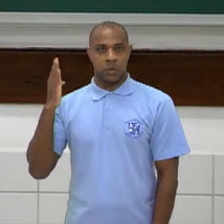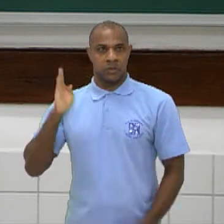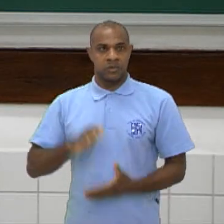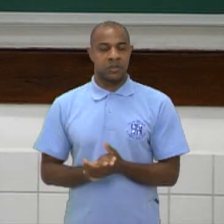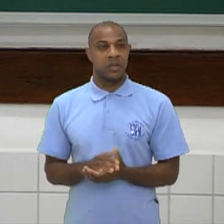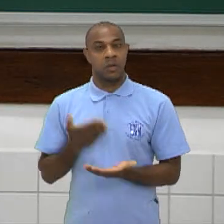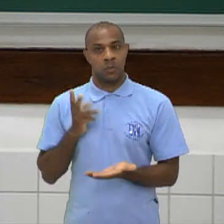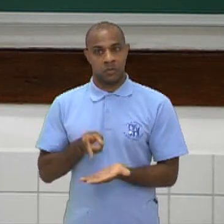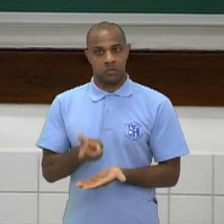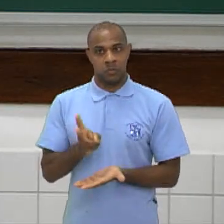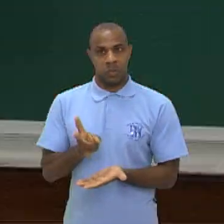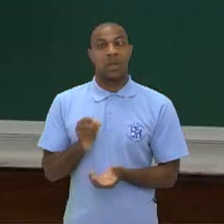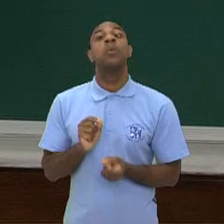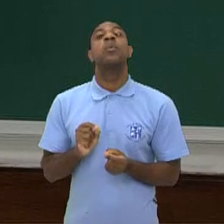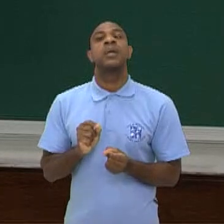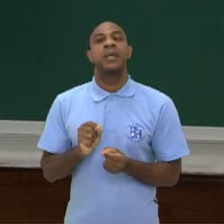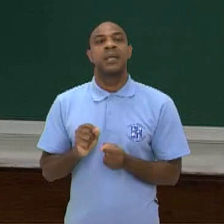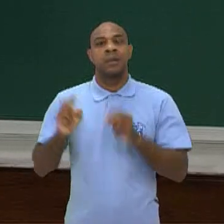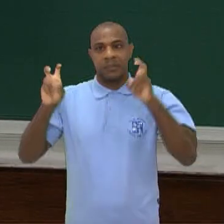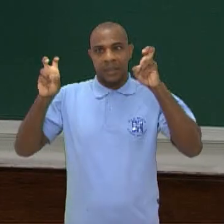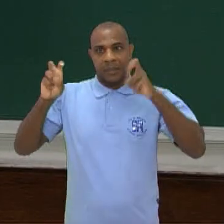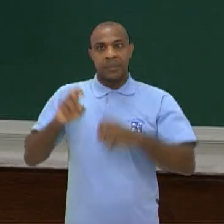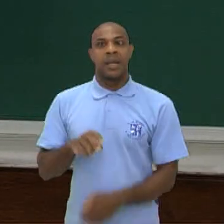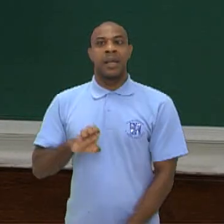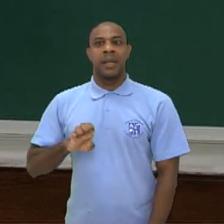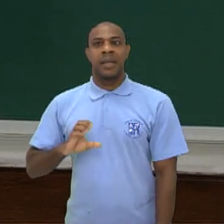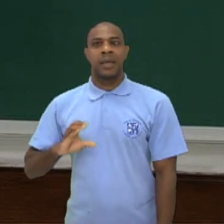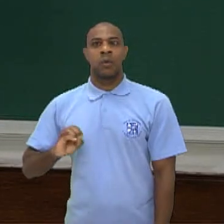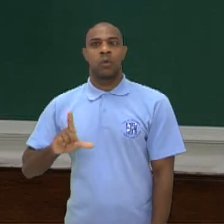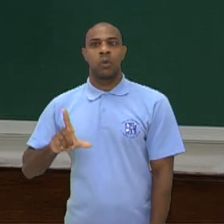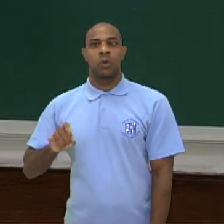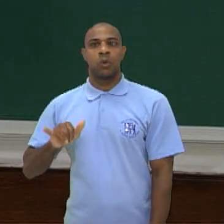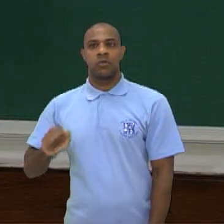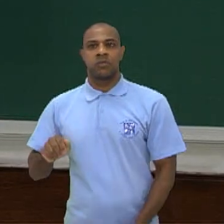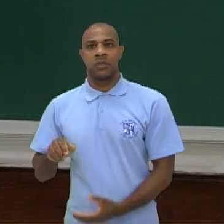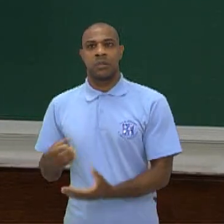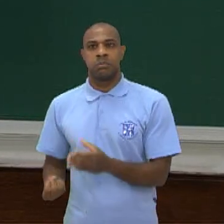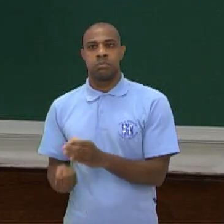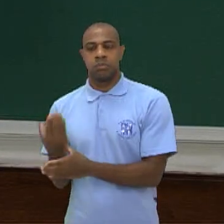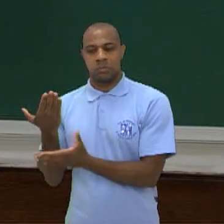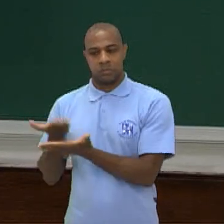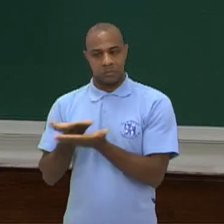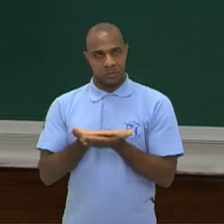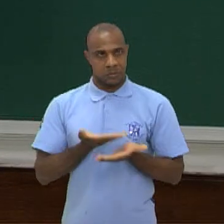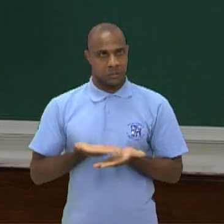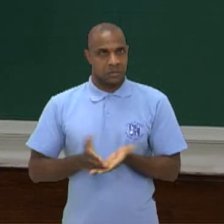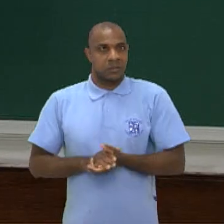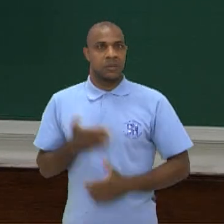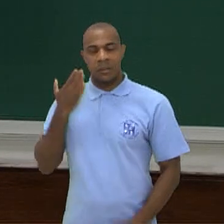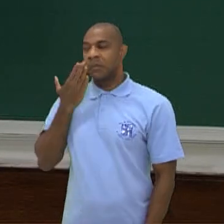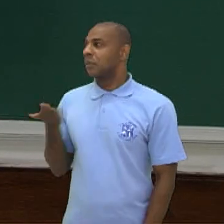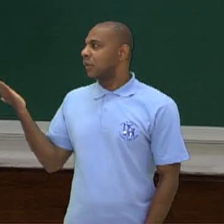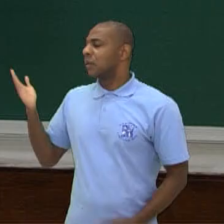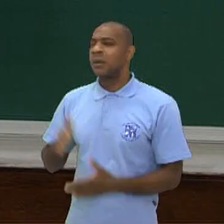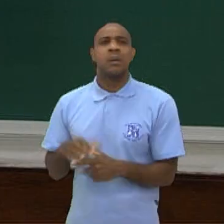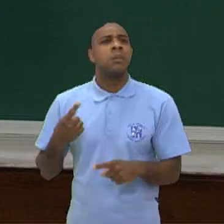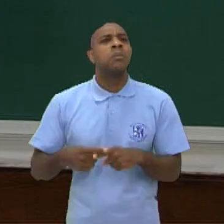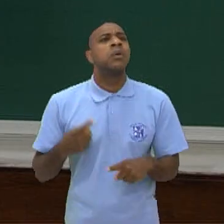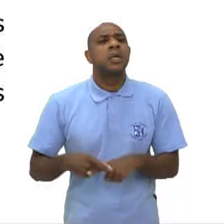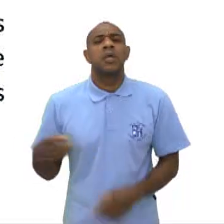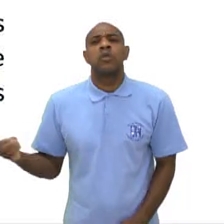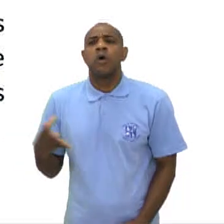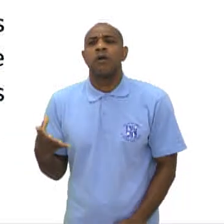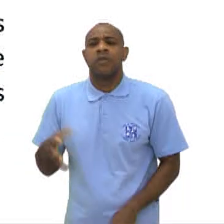de hoje eu trouxe para vocês aqui duas reportagens. Vou começar com essa aqui, gente, bem atual, aqui de 2020. Por que novas epidemias são o